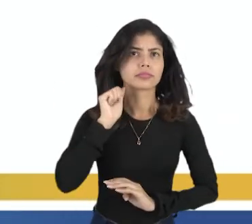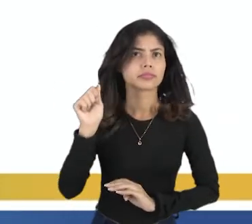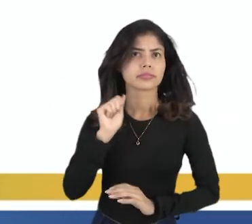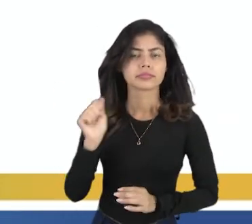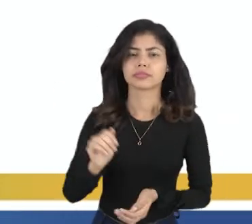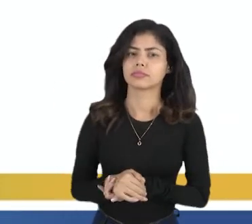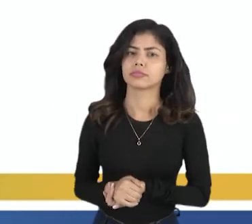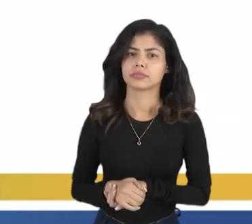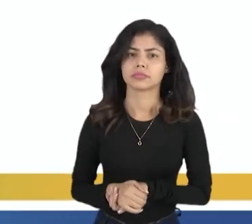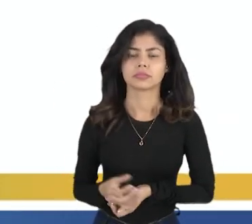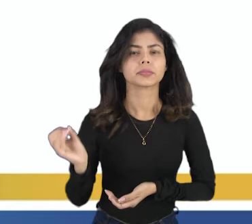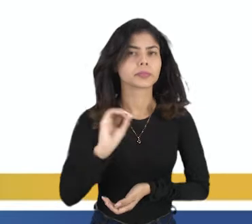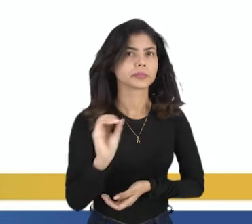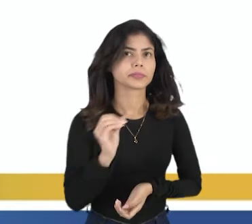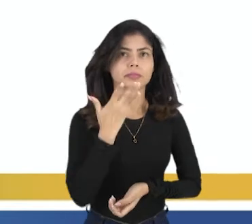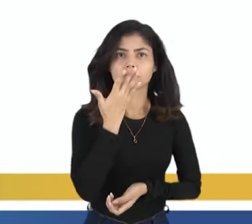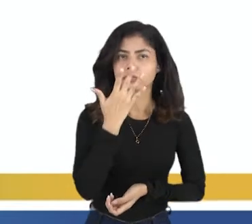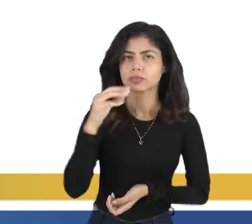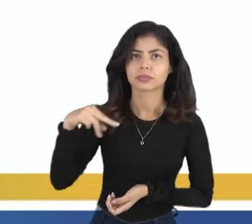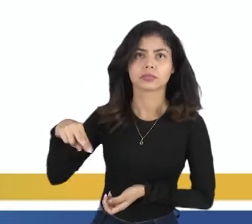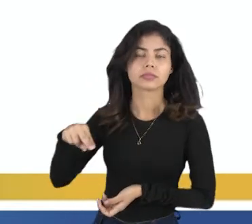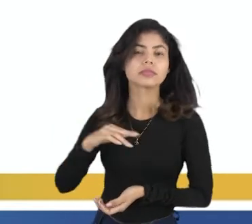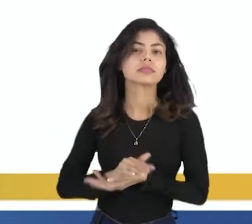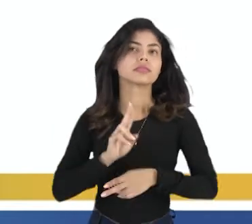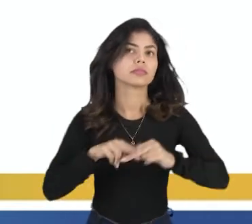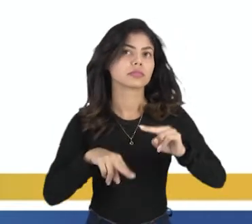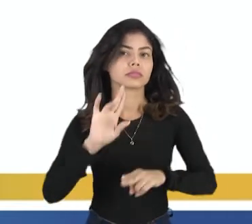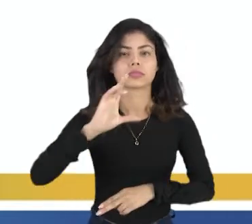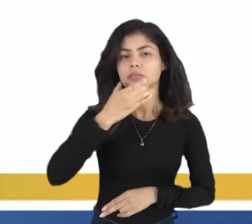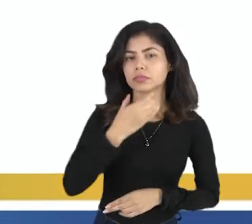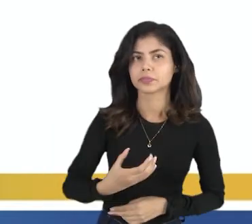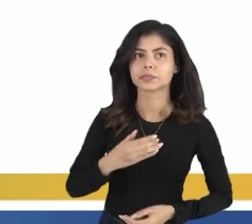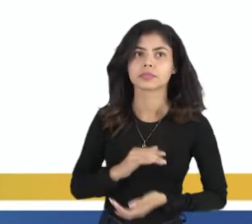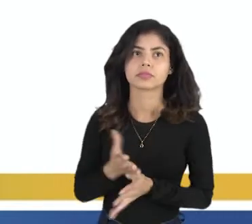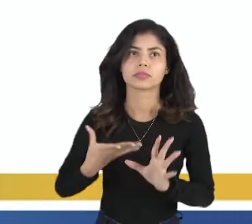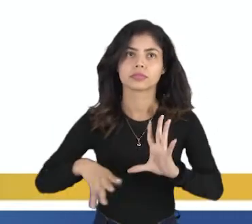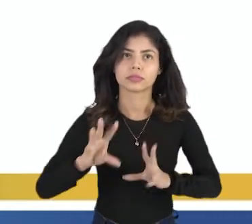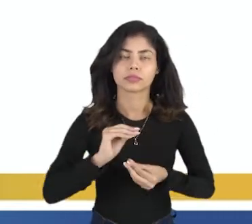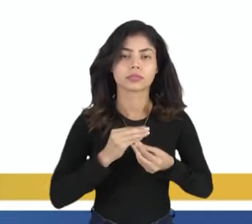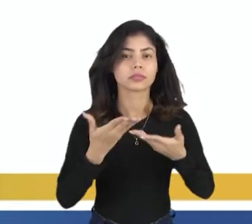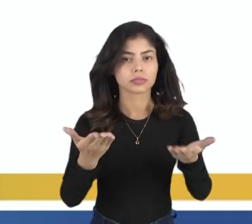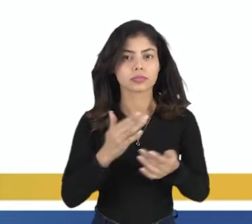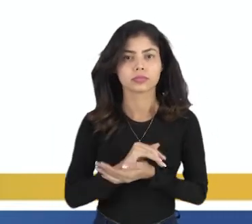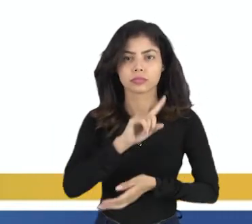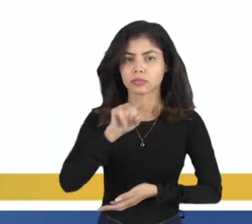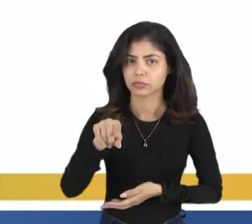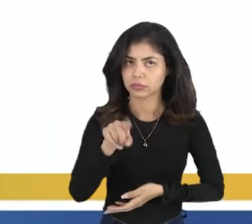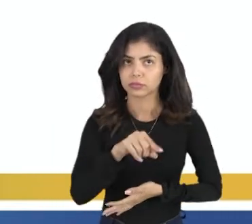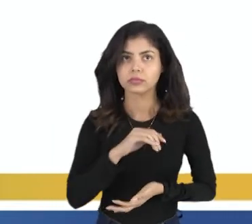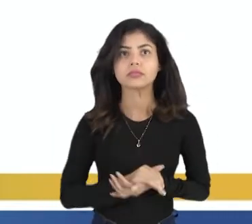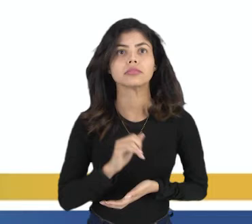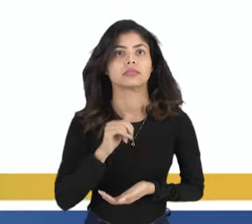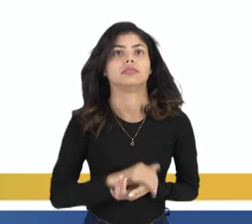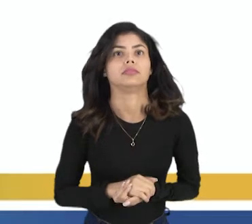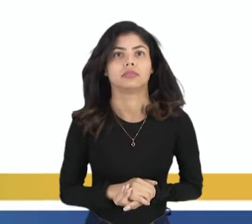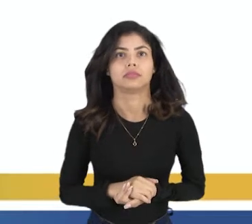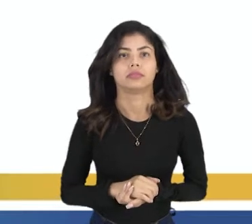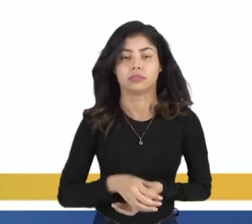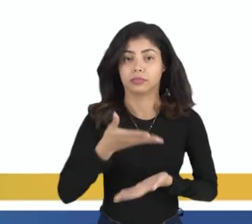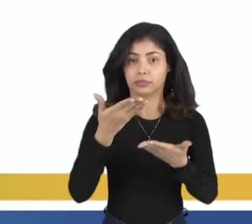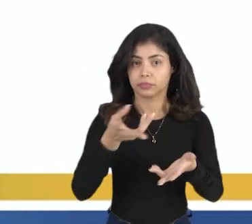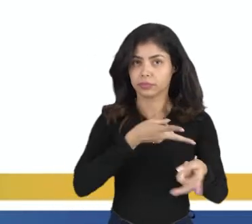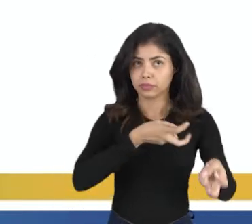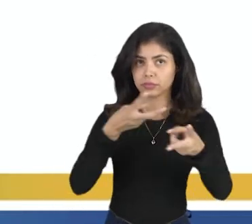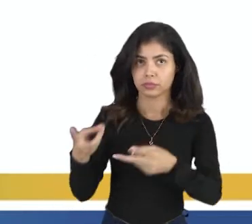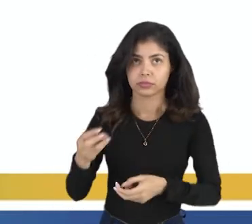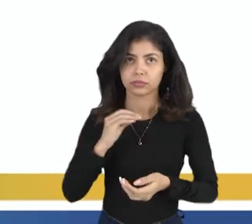de abril, né, outubro, fevereiro, novembro e junho, dezembro, né, resultam em saldo nulo, né? Então,